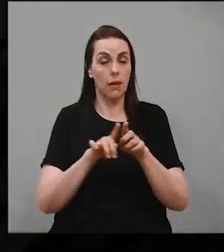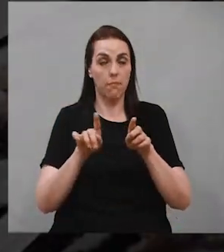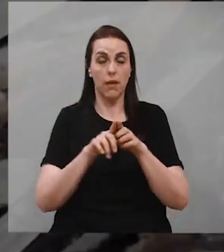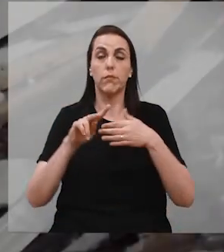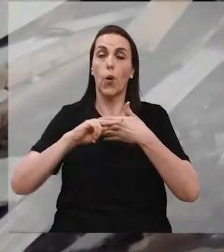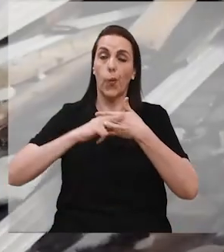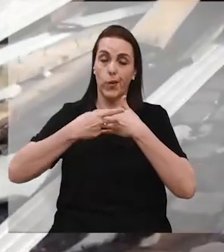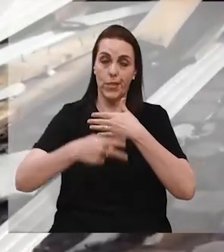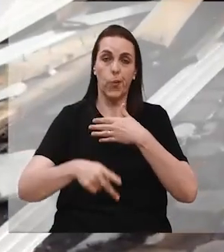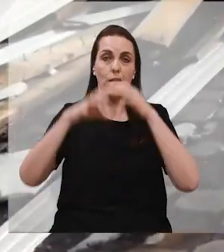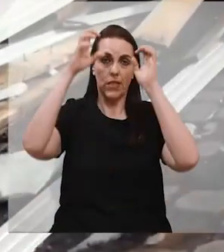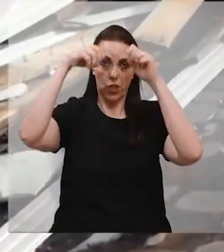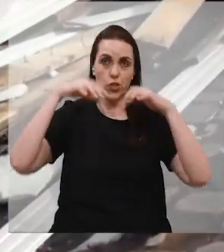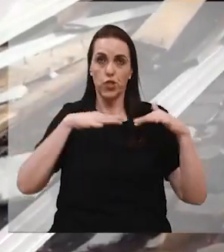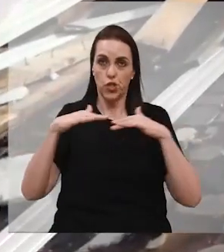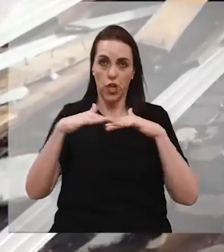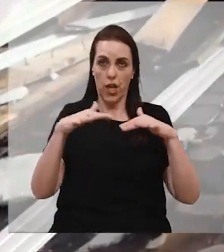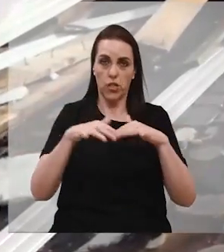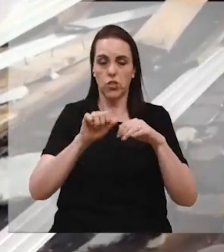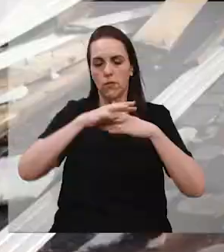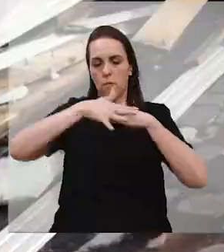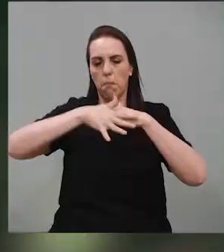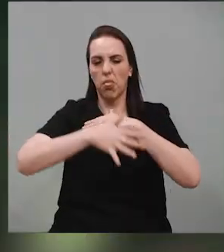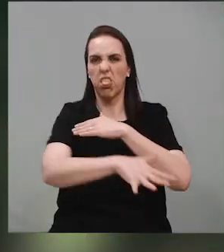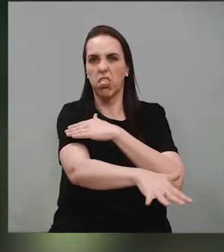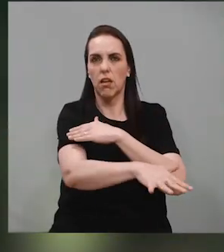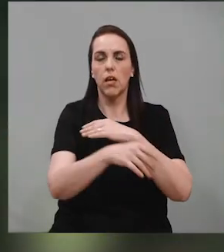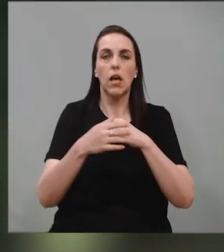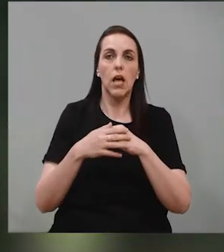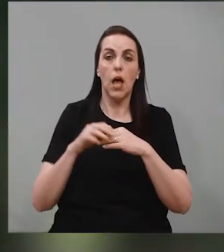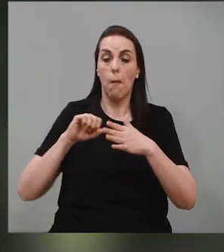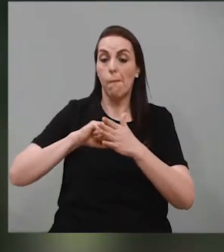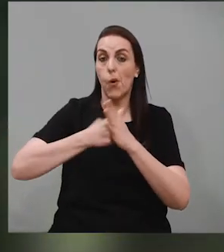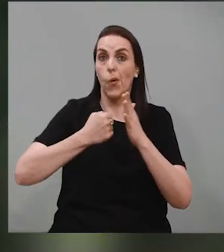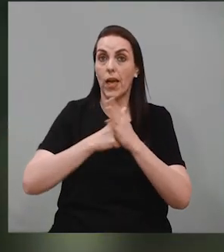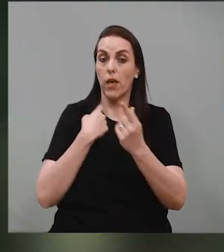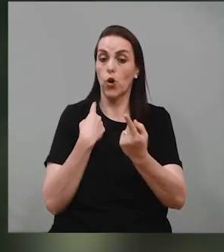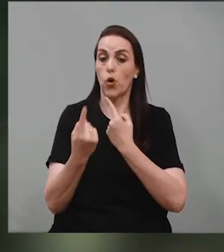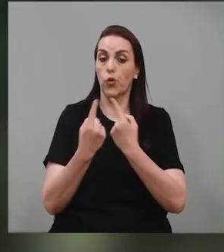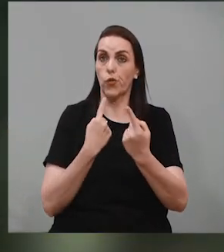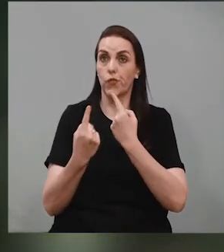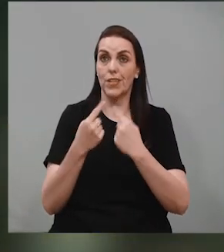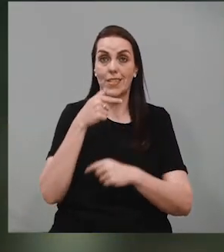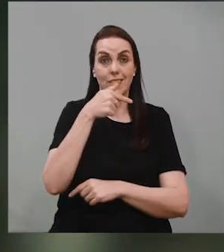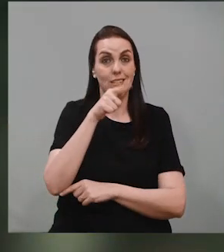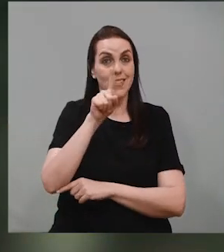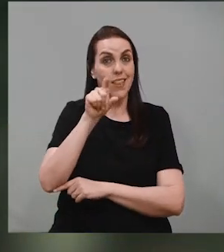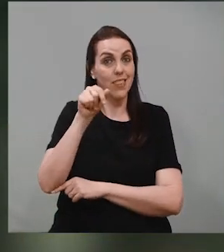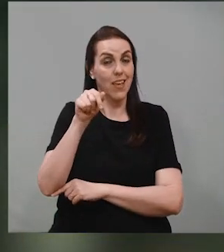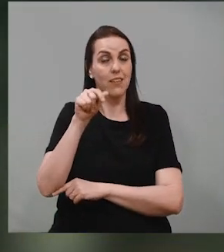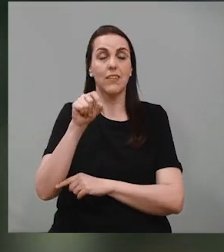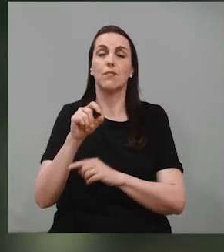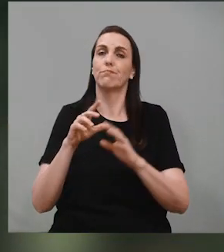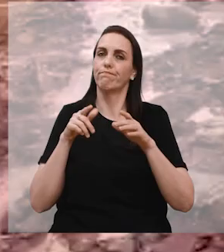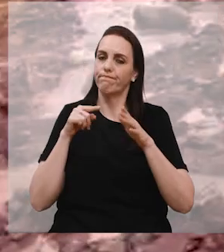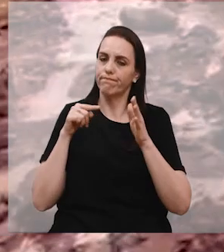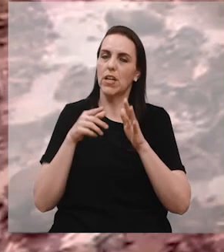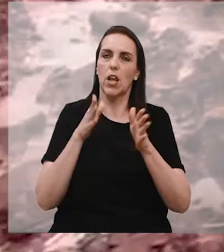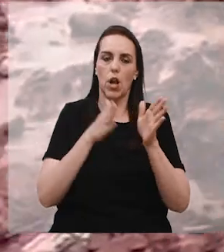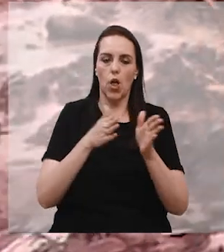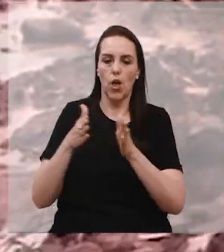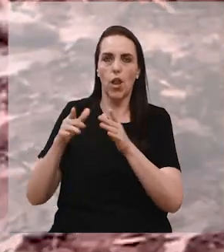Outra consequência das enchentes e deslizamentos são os bloqueios de rodovias, que atingiram mais de 170